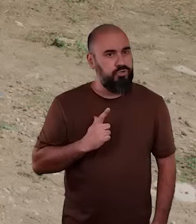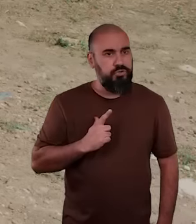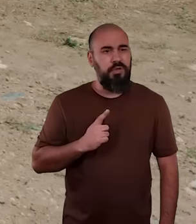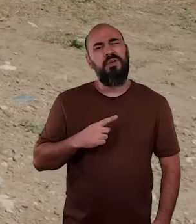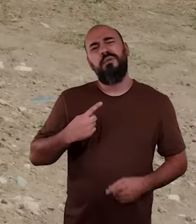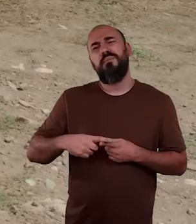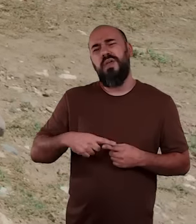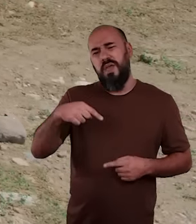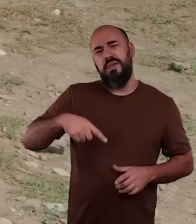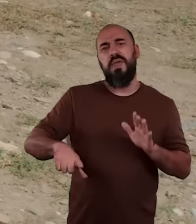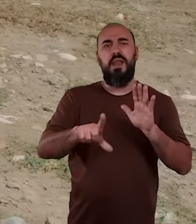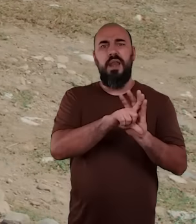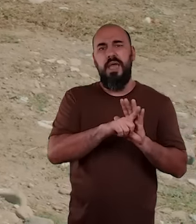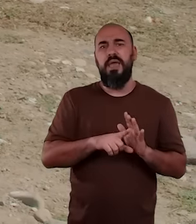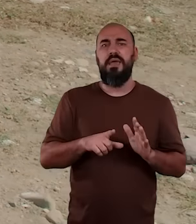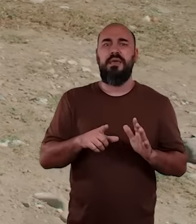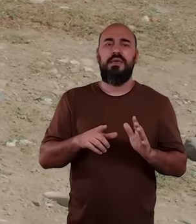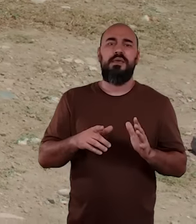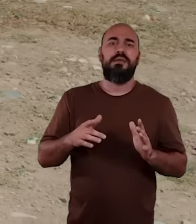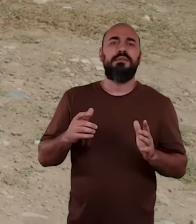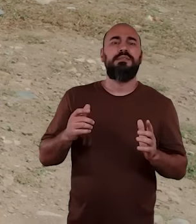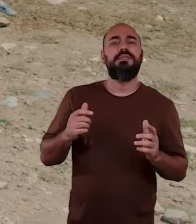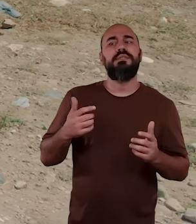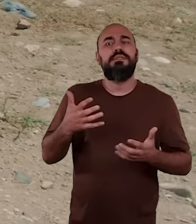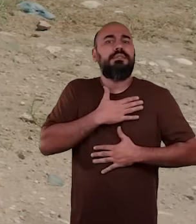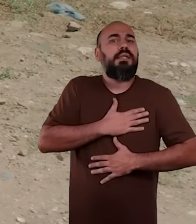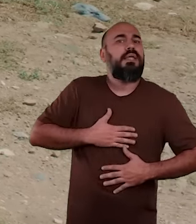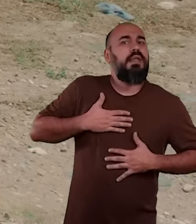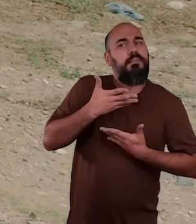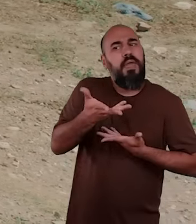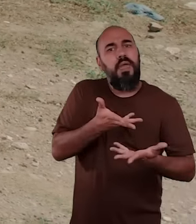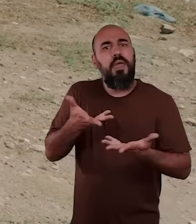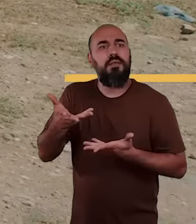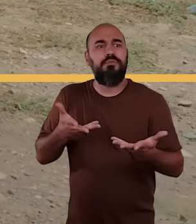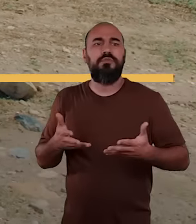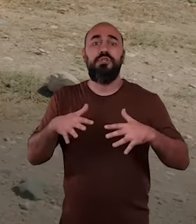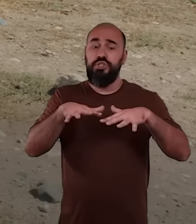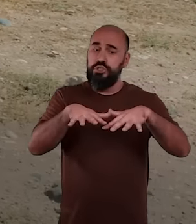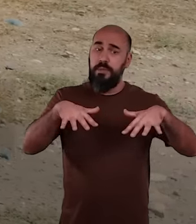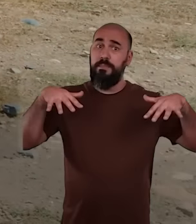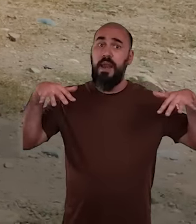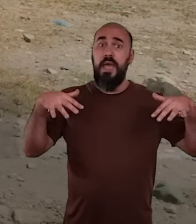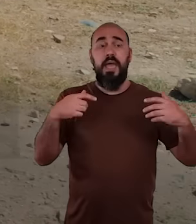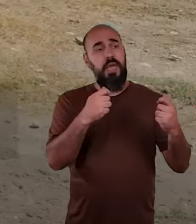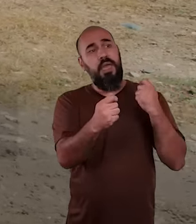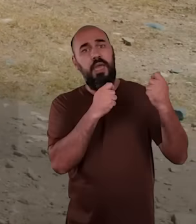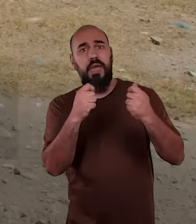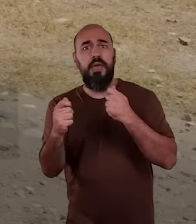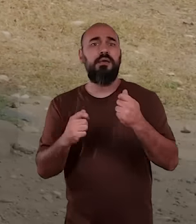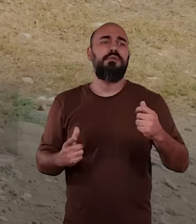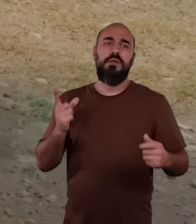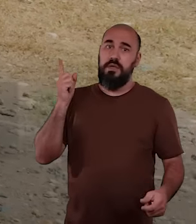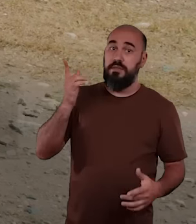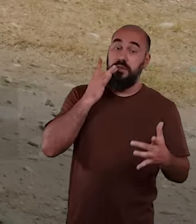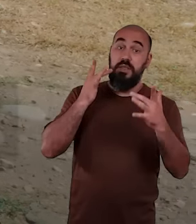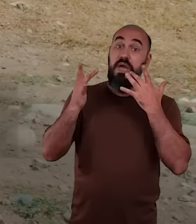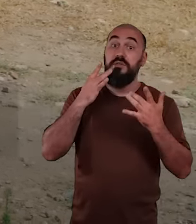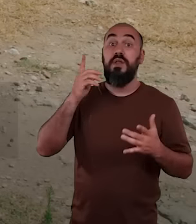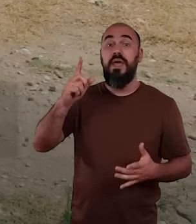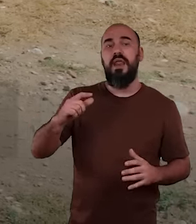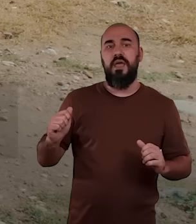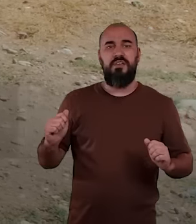além do entretenimento, além de servir de assembleia comunitária para todo mundo, esse teatro também era